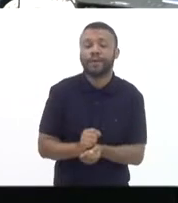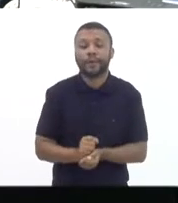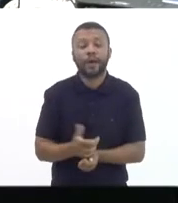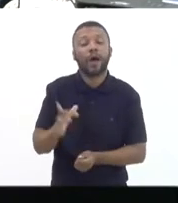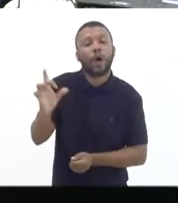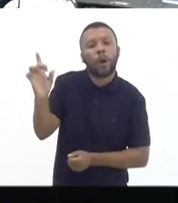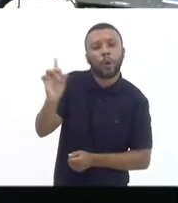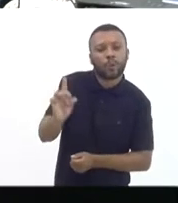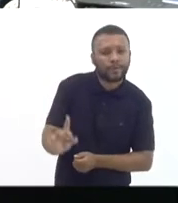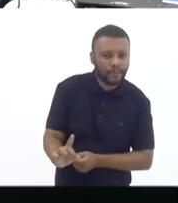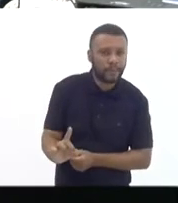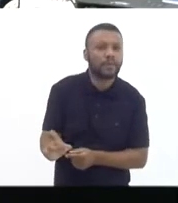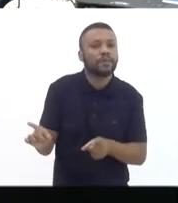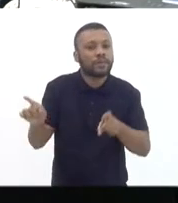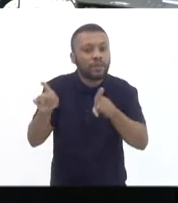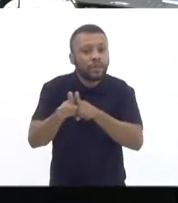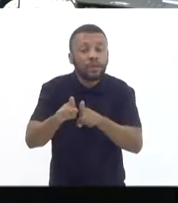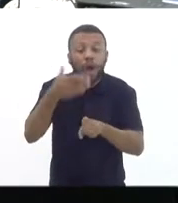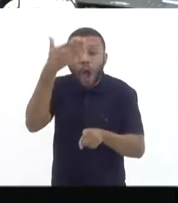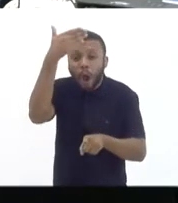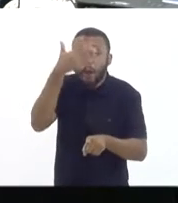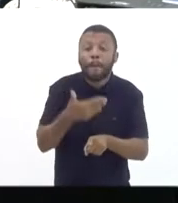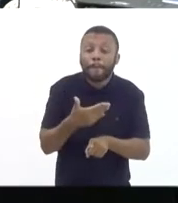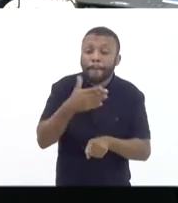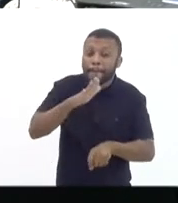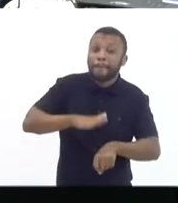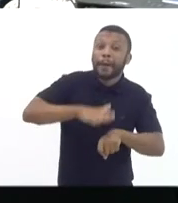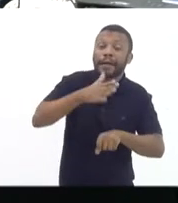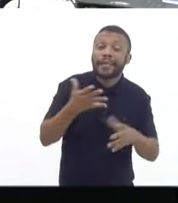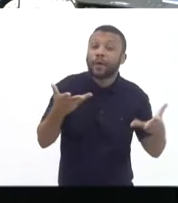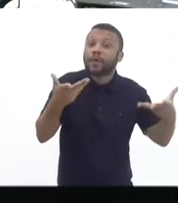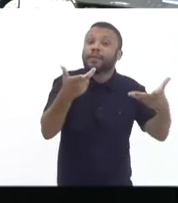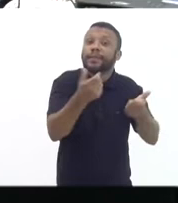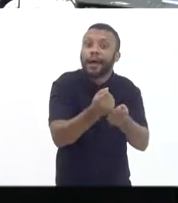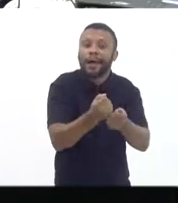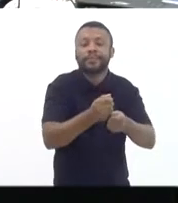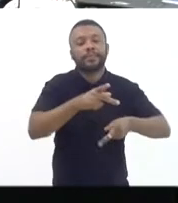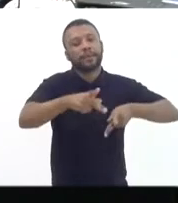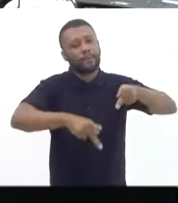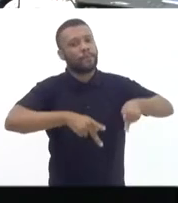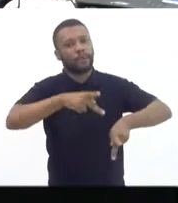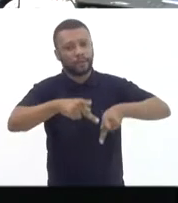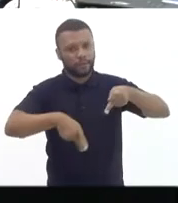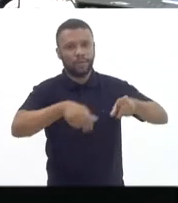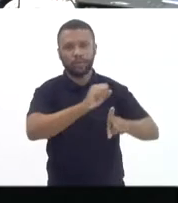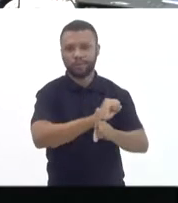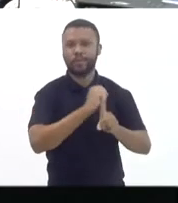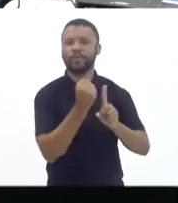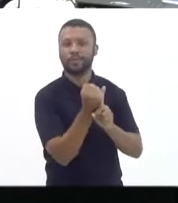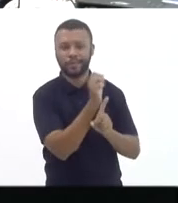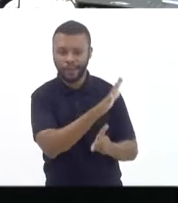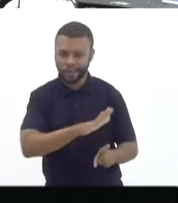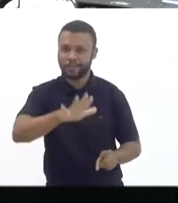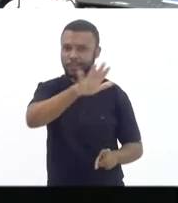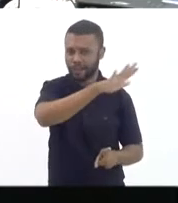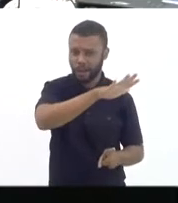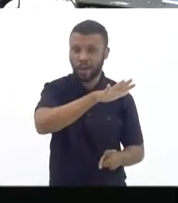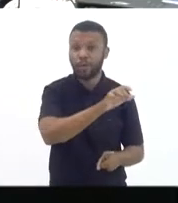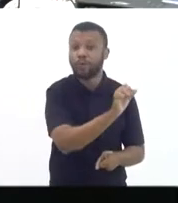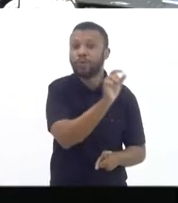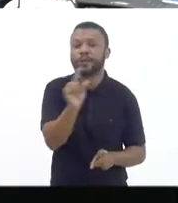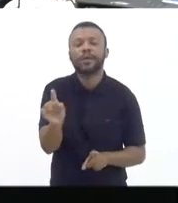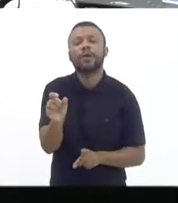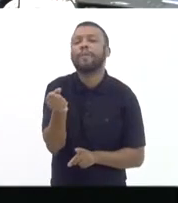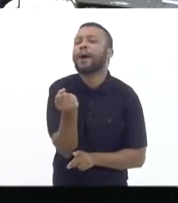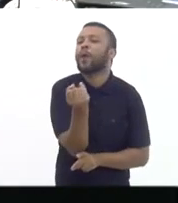deficiência, isso até testa muito mais a qualidade civilizatória de uma sociedade do que apenas o